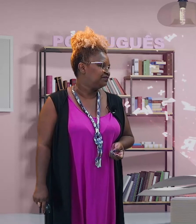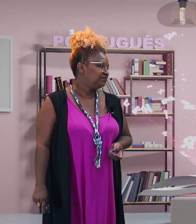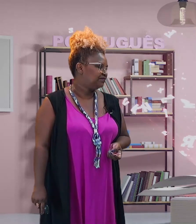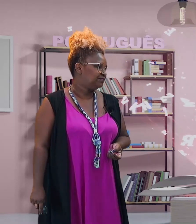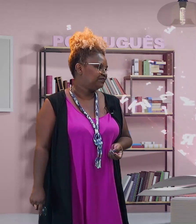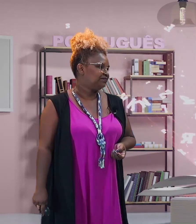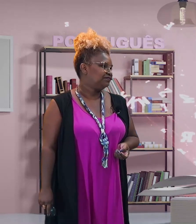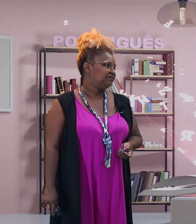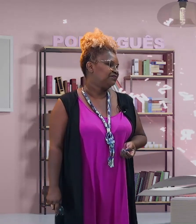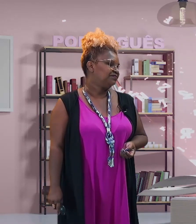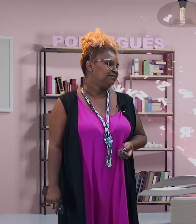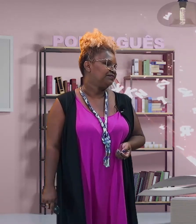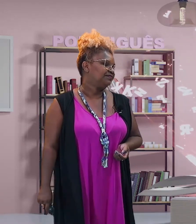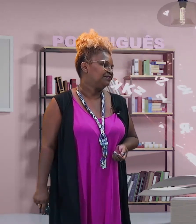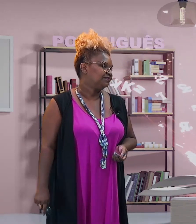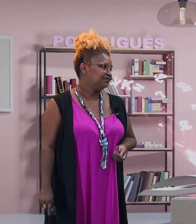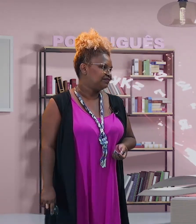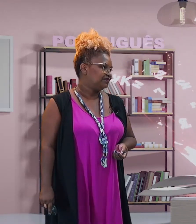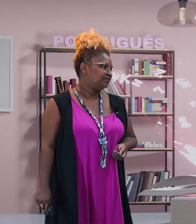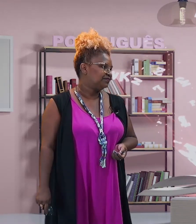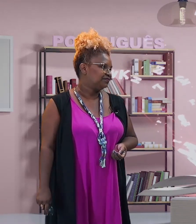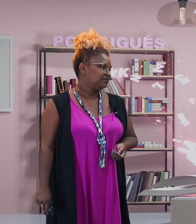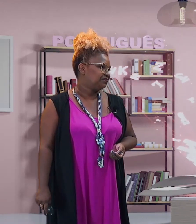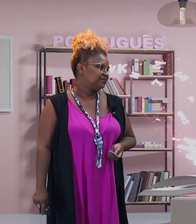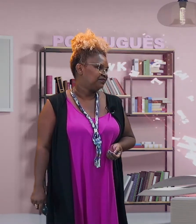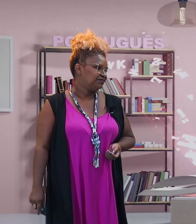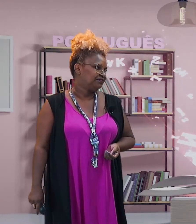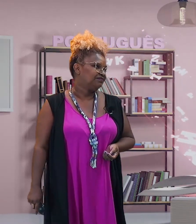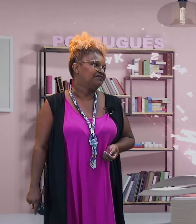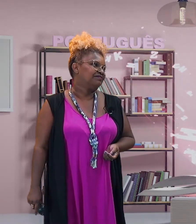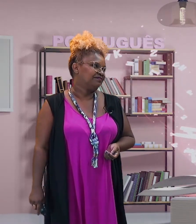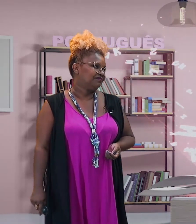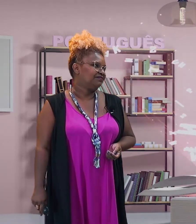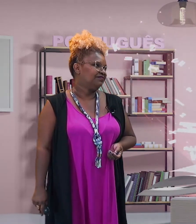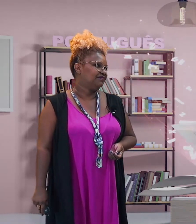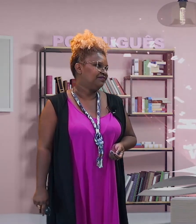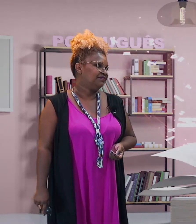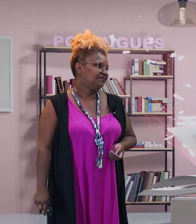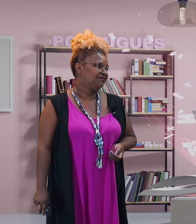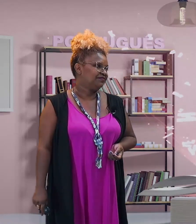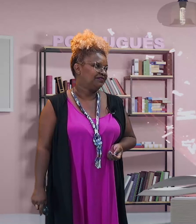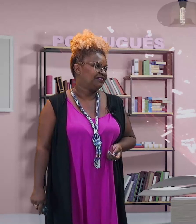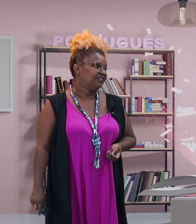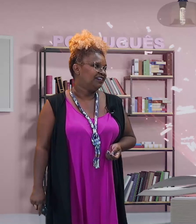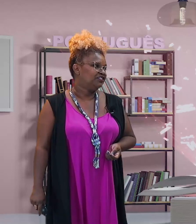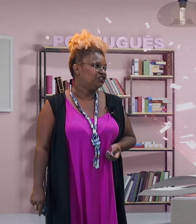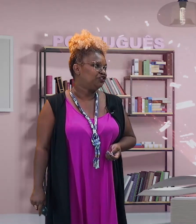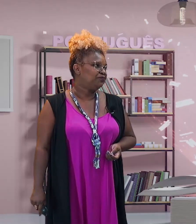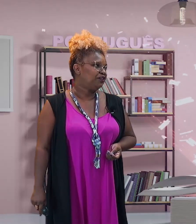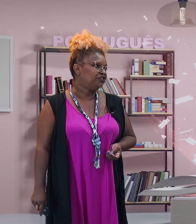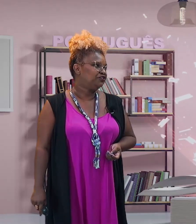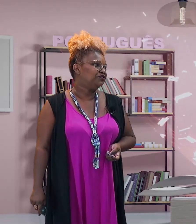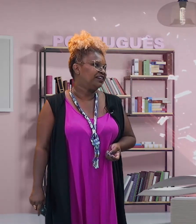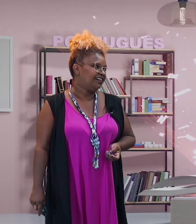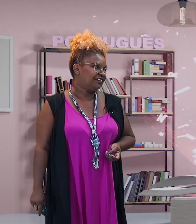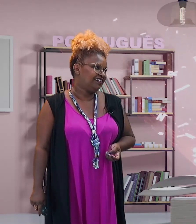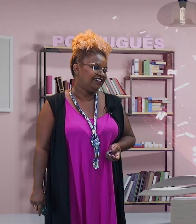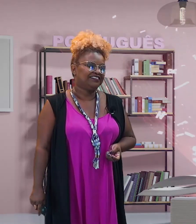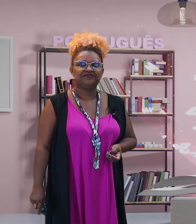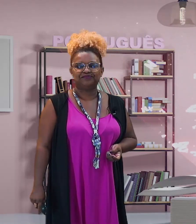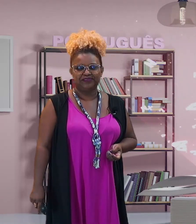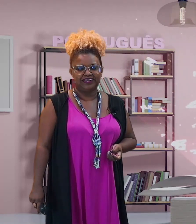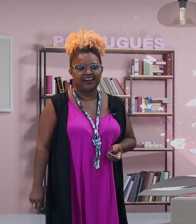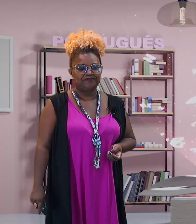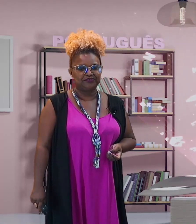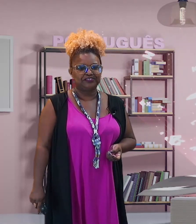marcou. Quando a gente tem a impressão só pelo título, né? E ele falou assim, nossa, quando eu vi... A gente não pode julgar, Não